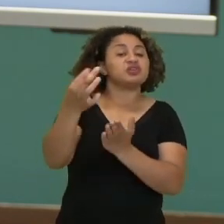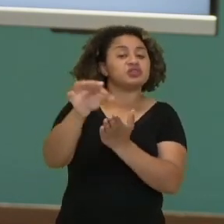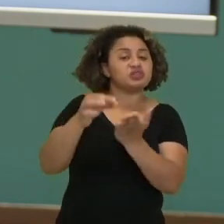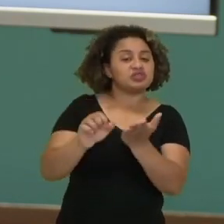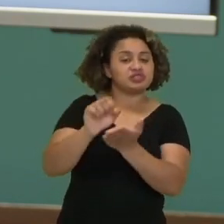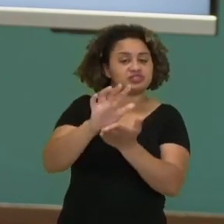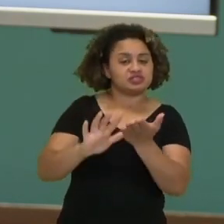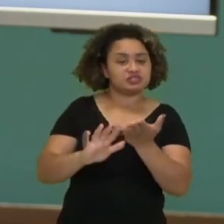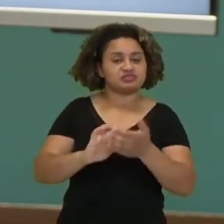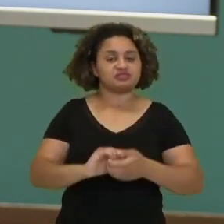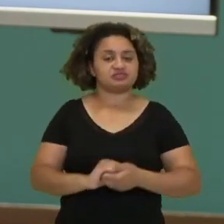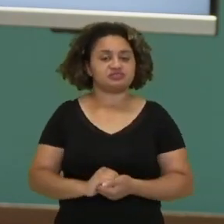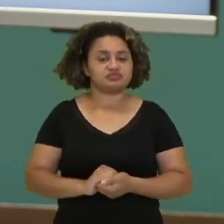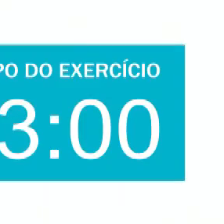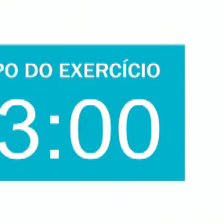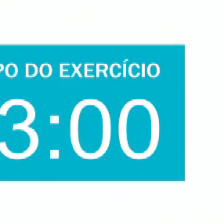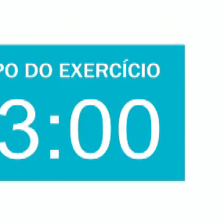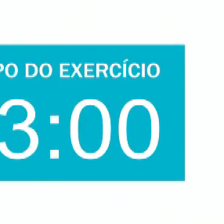a correção.